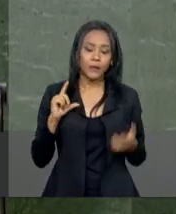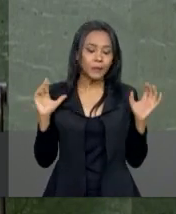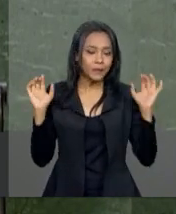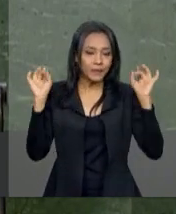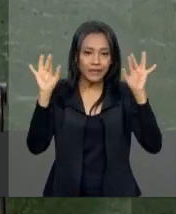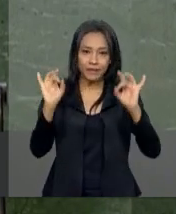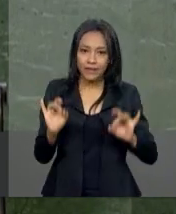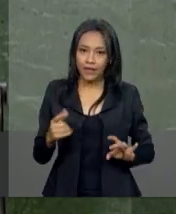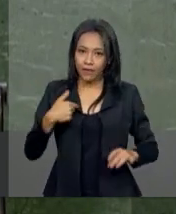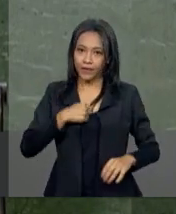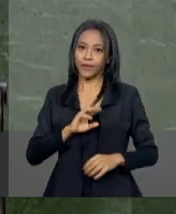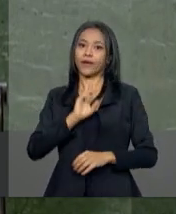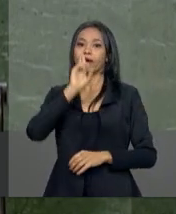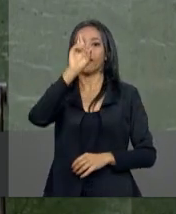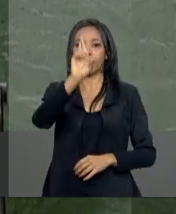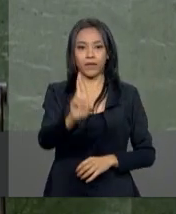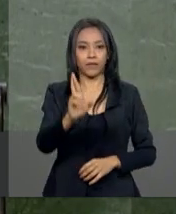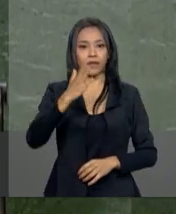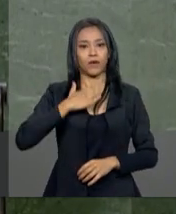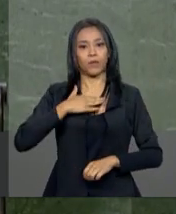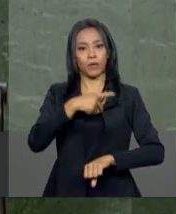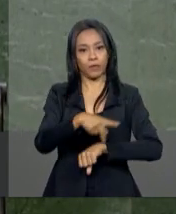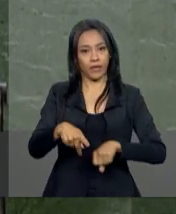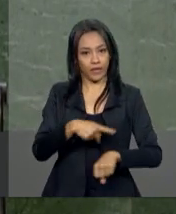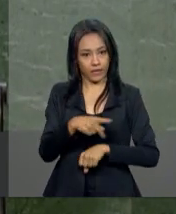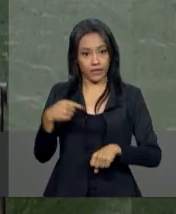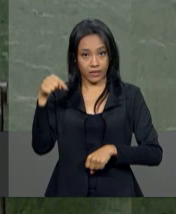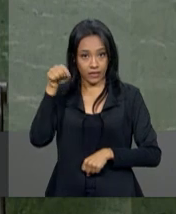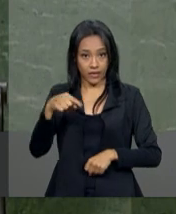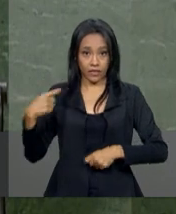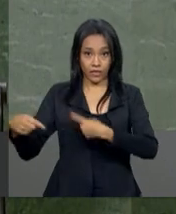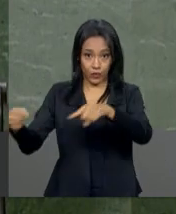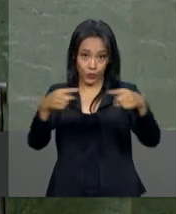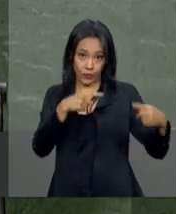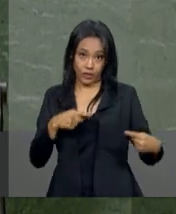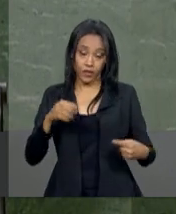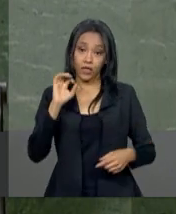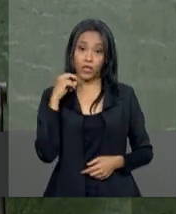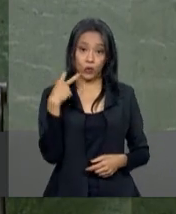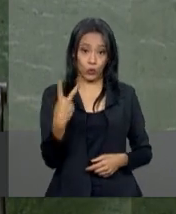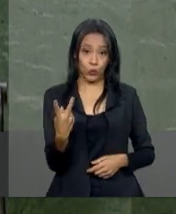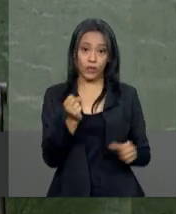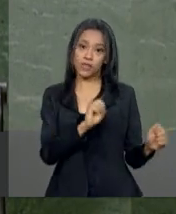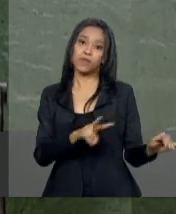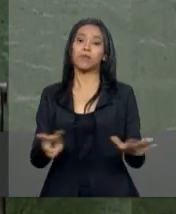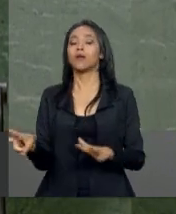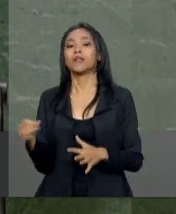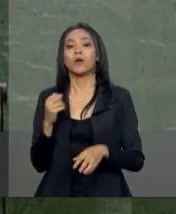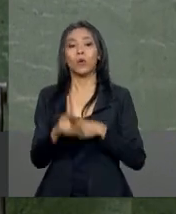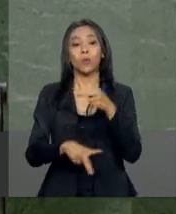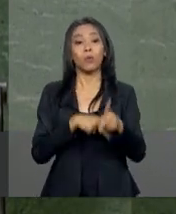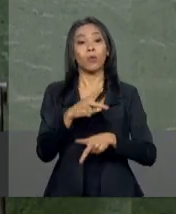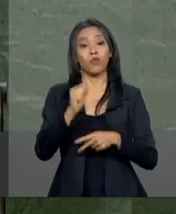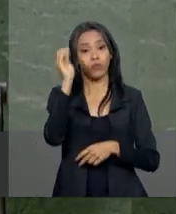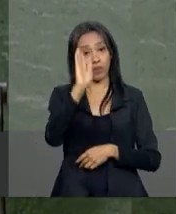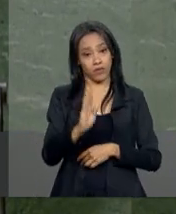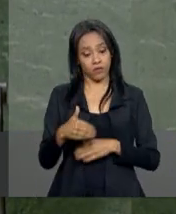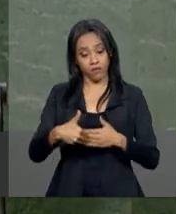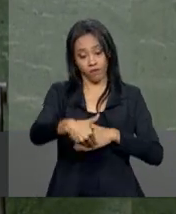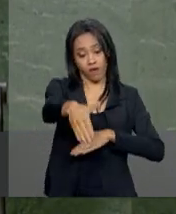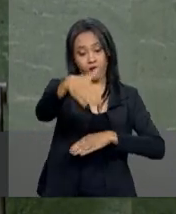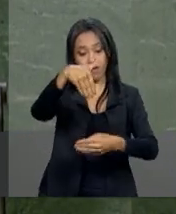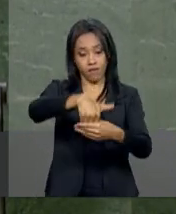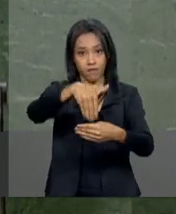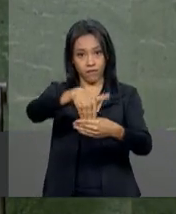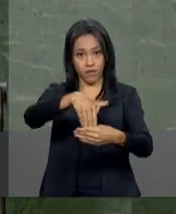meu país neste debate geral em duas semanas o povo brasileiro irá às urnas escolher